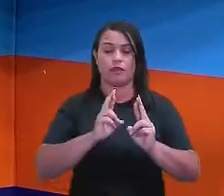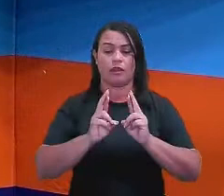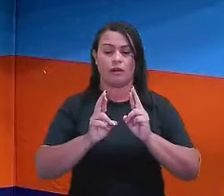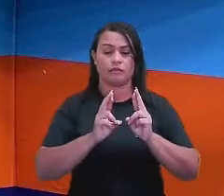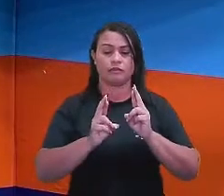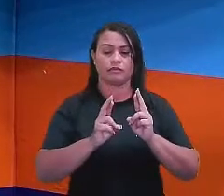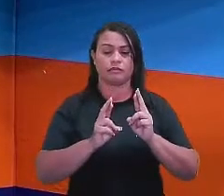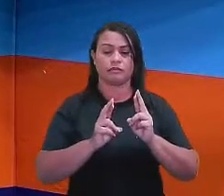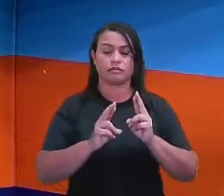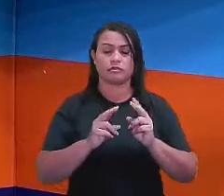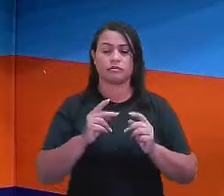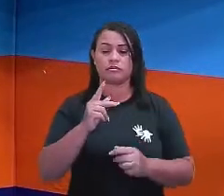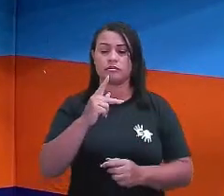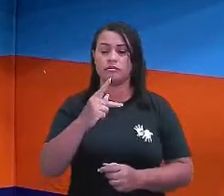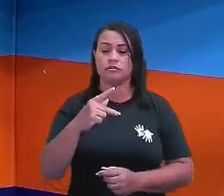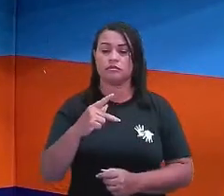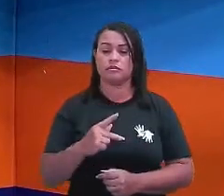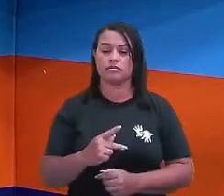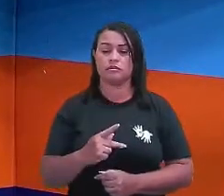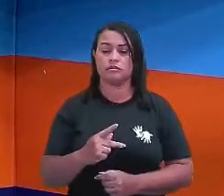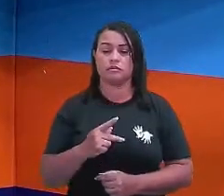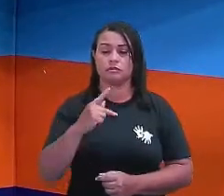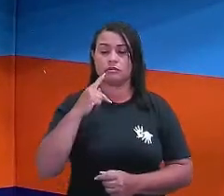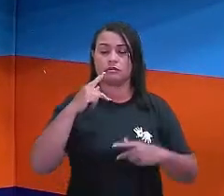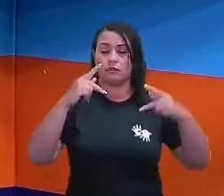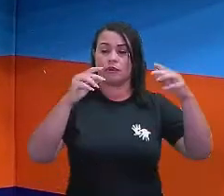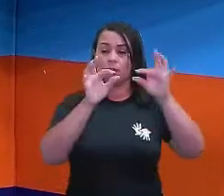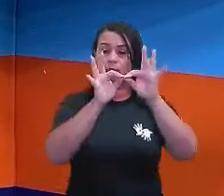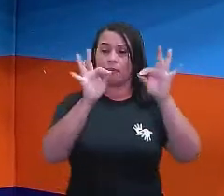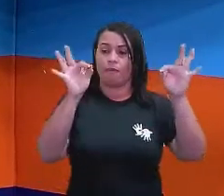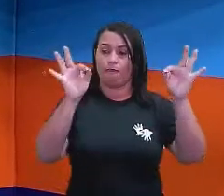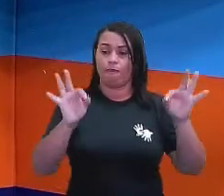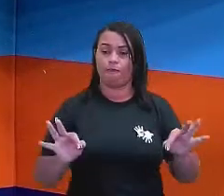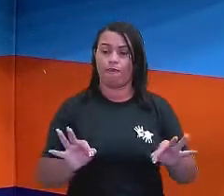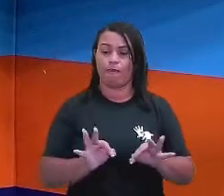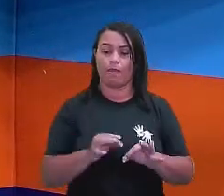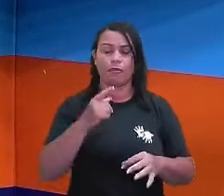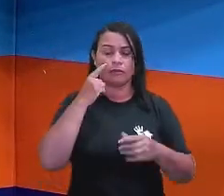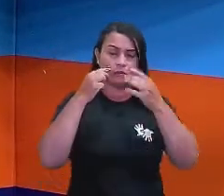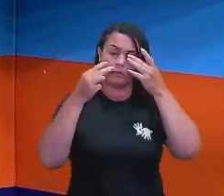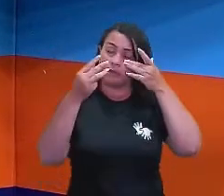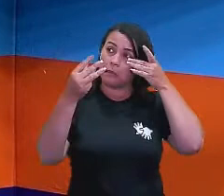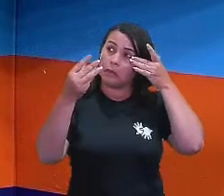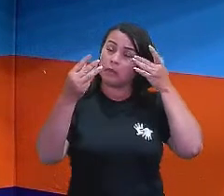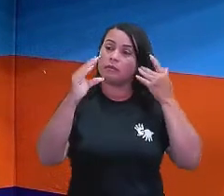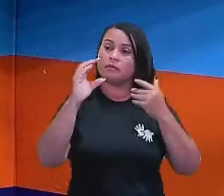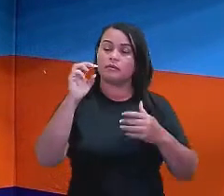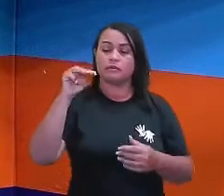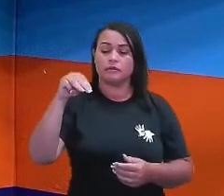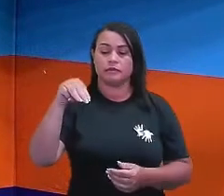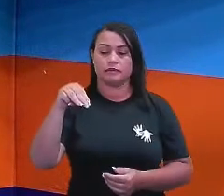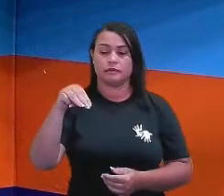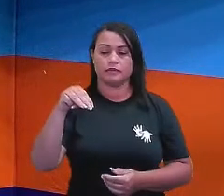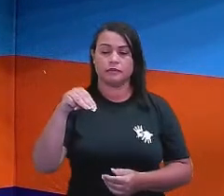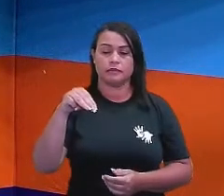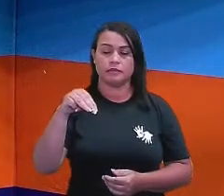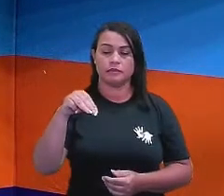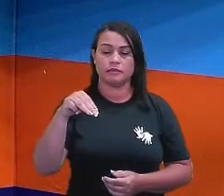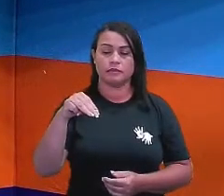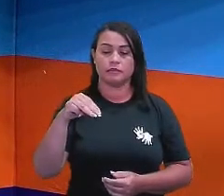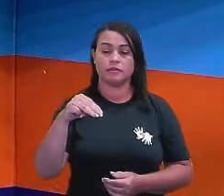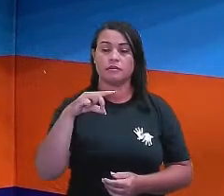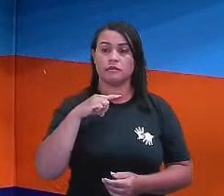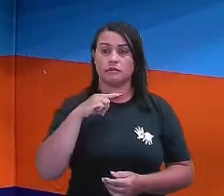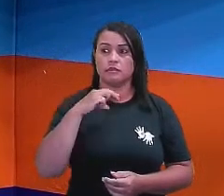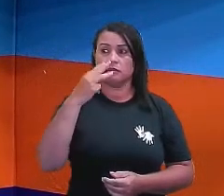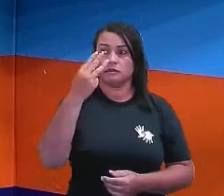cálculo de perímetro que a gente traz hoje. Se a gente observar, aqui não tem 3 centímetros, que é o lado desse quadradinho aqui menor. Então, se